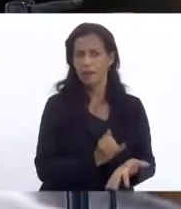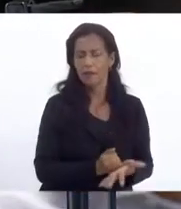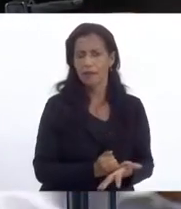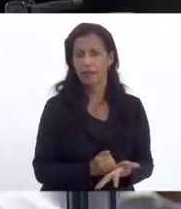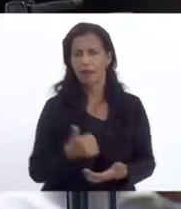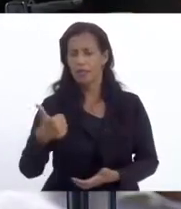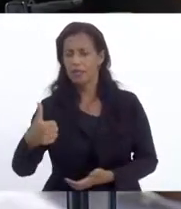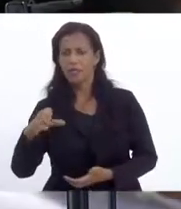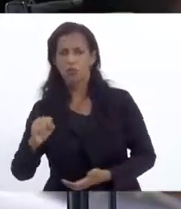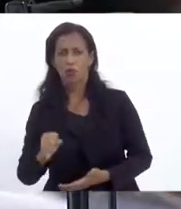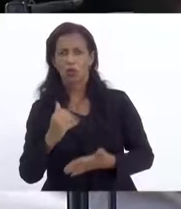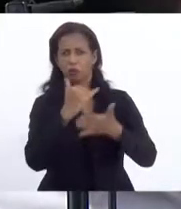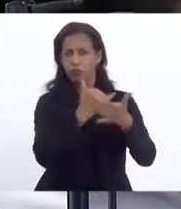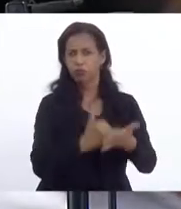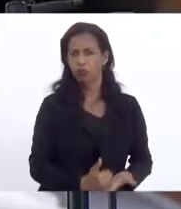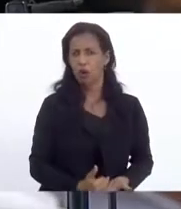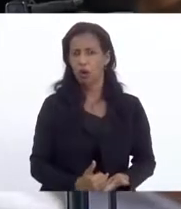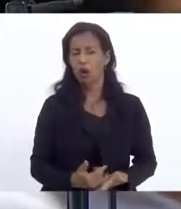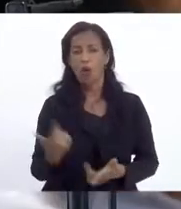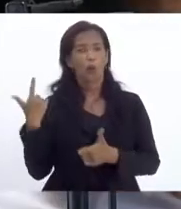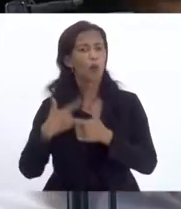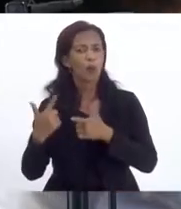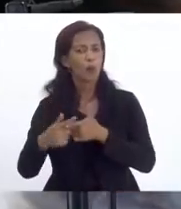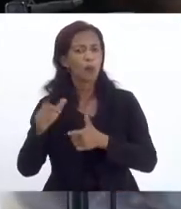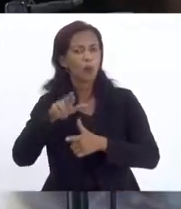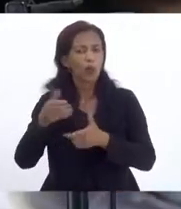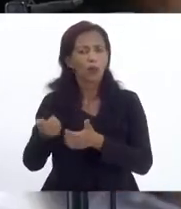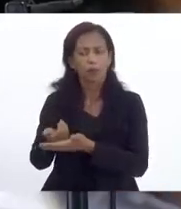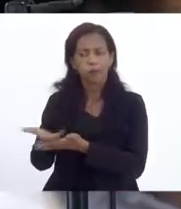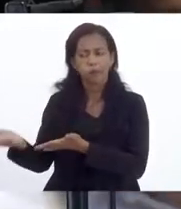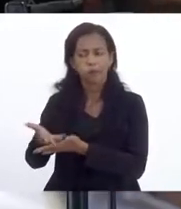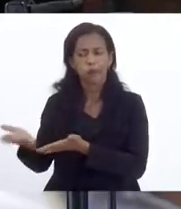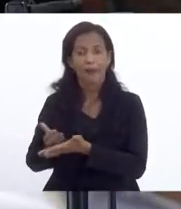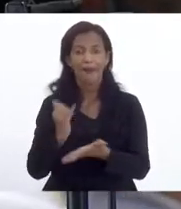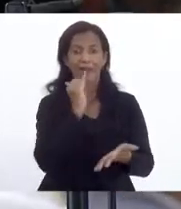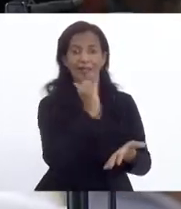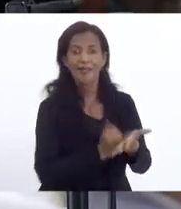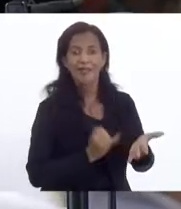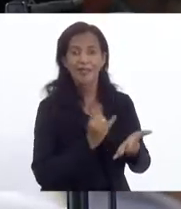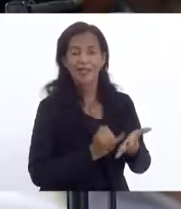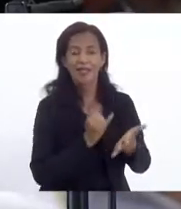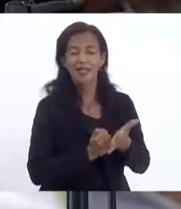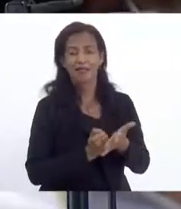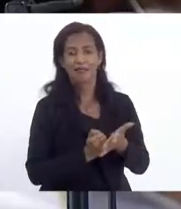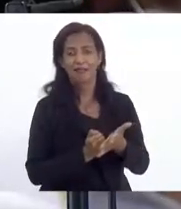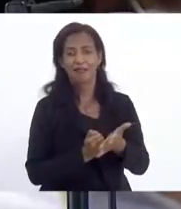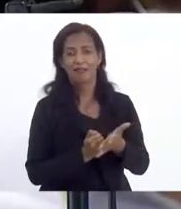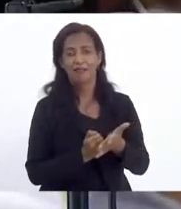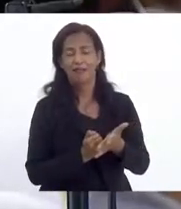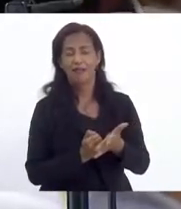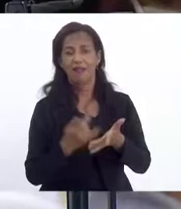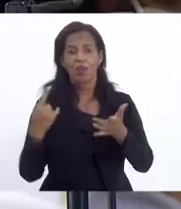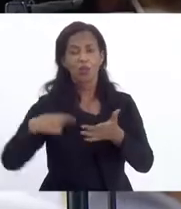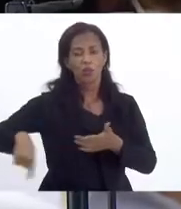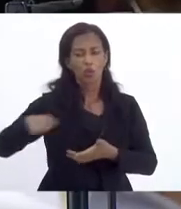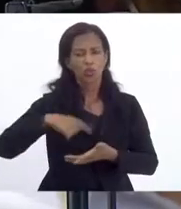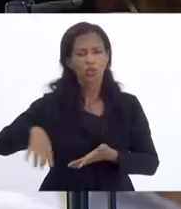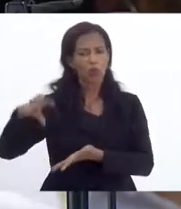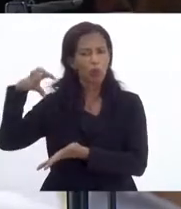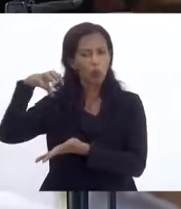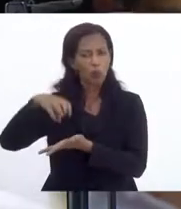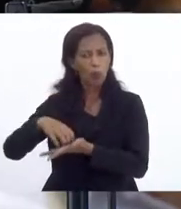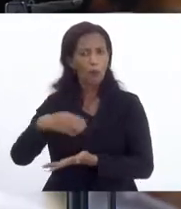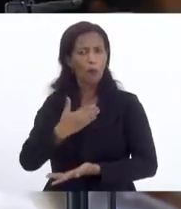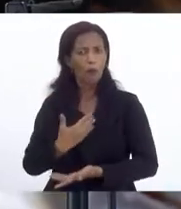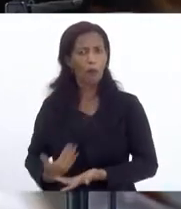lugar. O problema do Rio de Janeiro não é de despesa, gente. É de receita. Nós temos um setor público estadual com